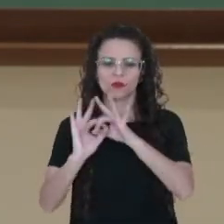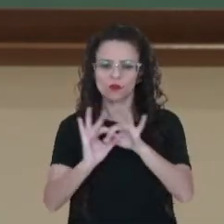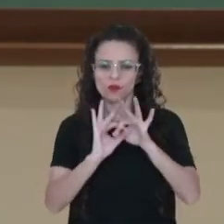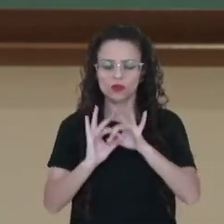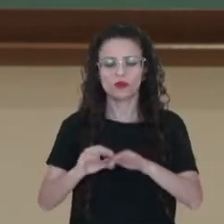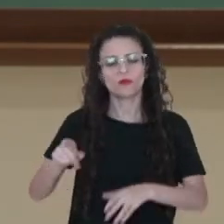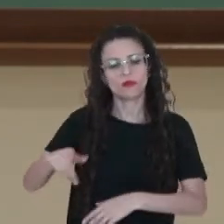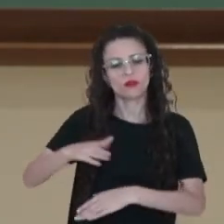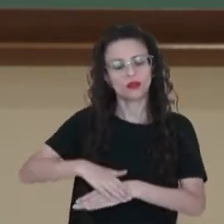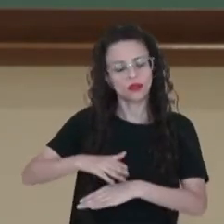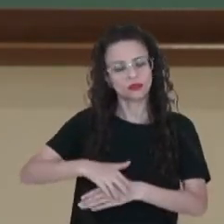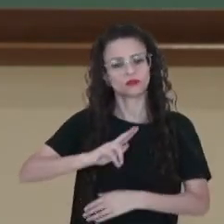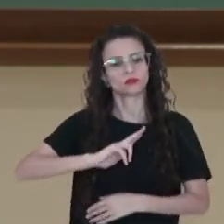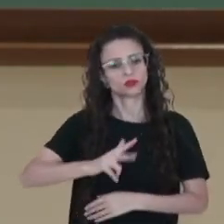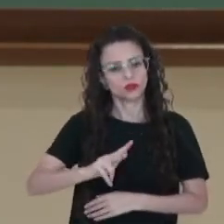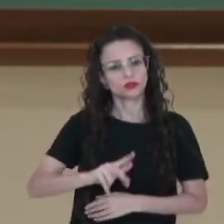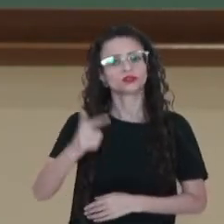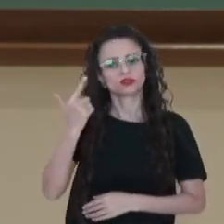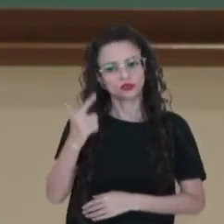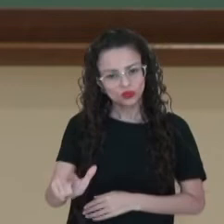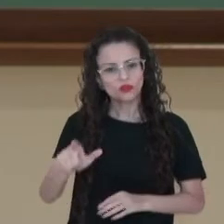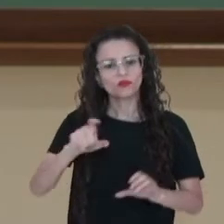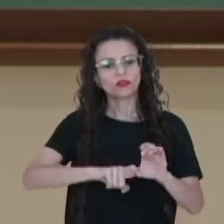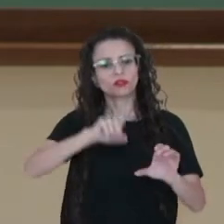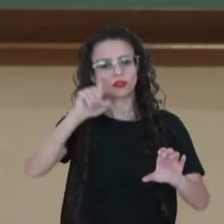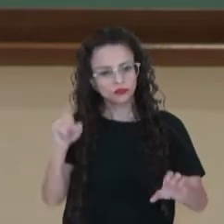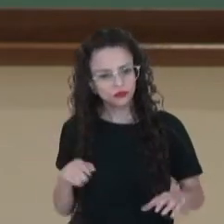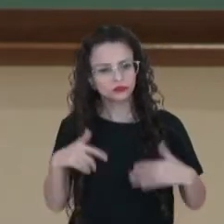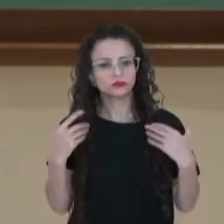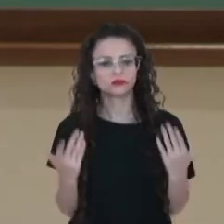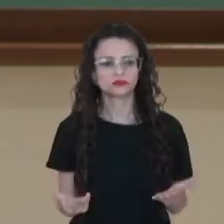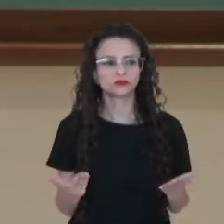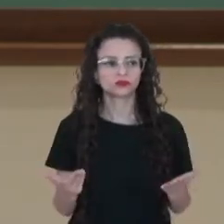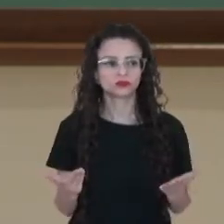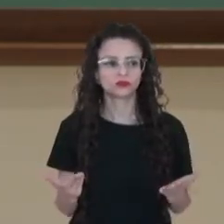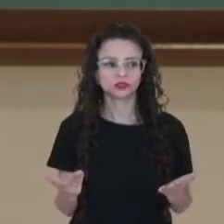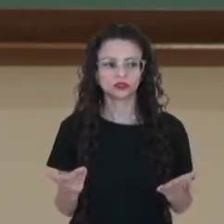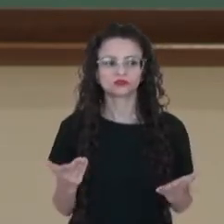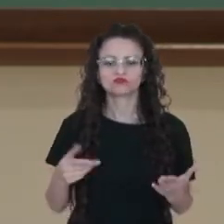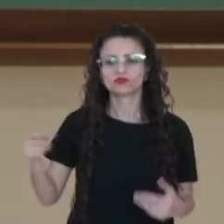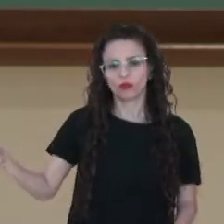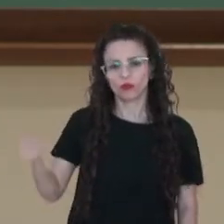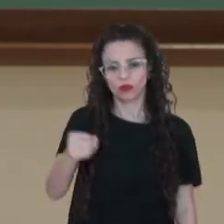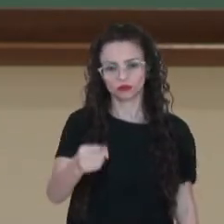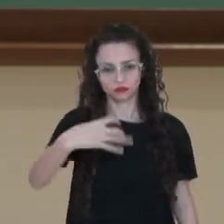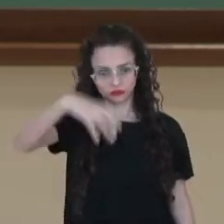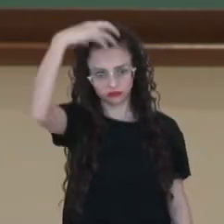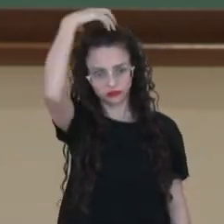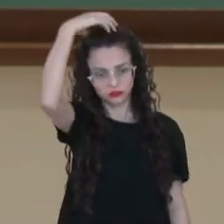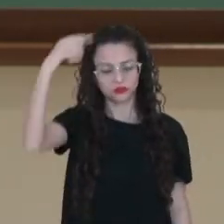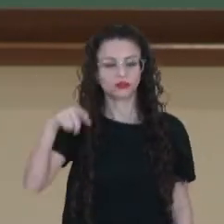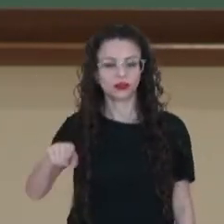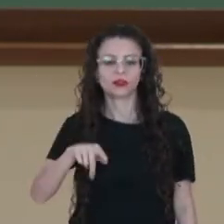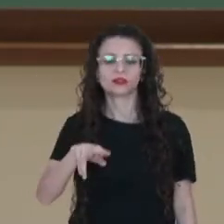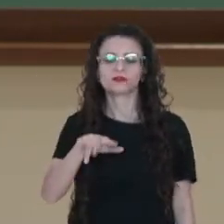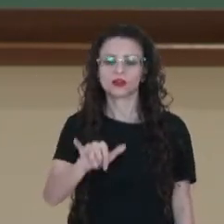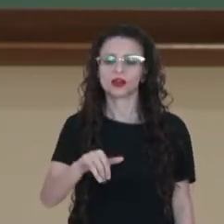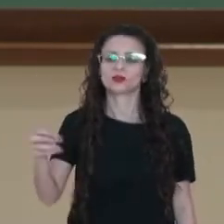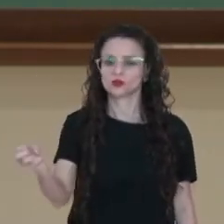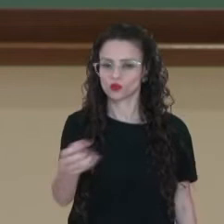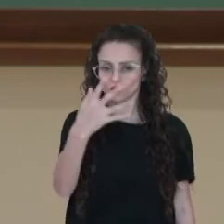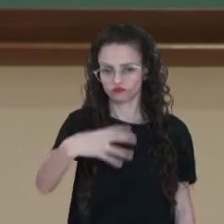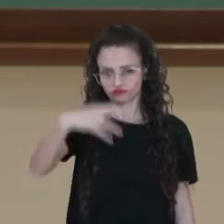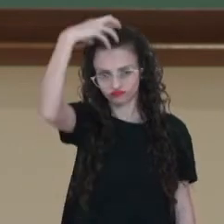eles novamente colocam um nobre, enfim, que vai ser o novo monarca